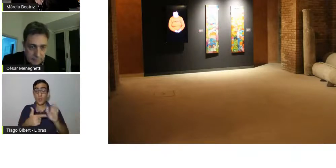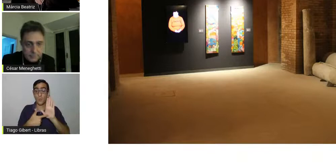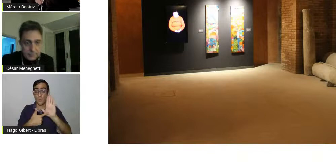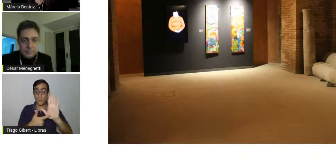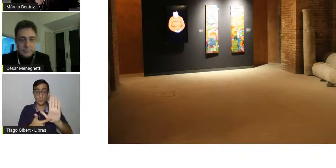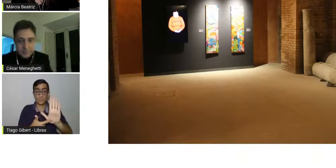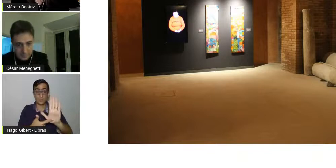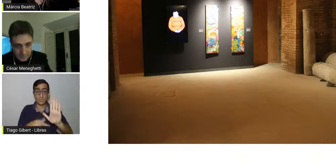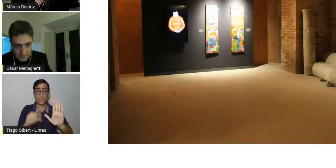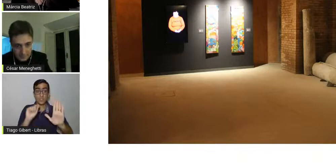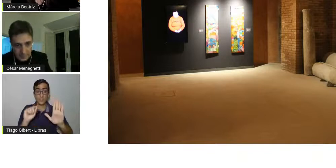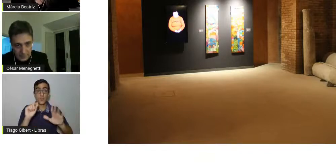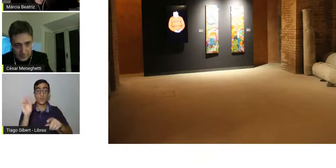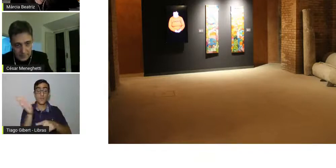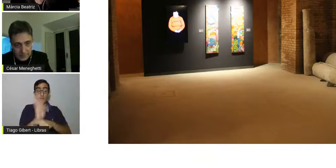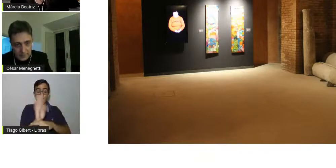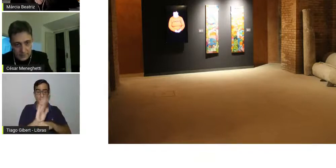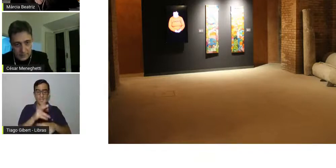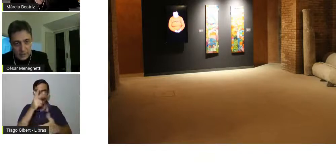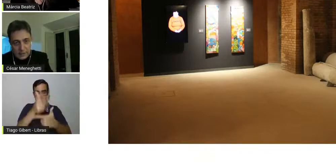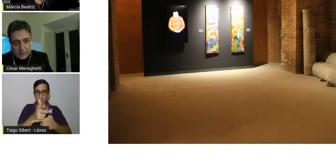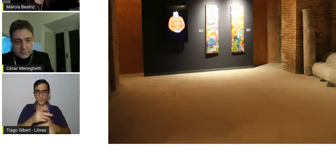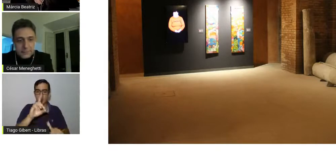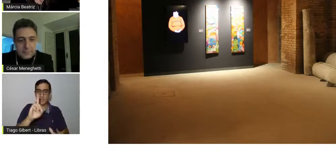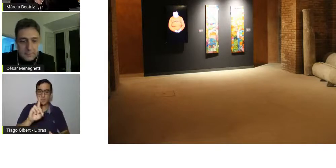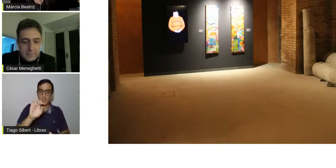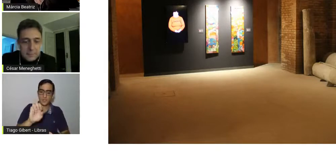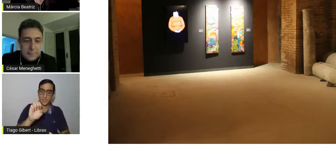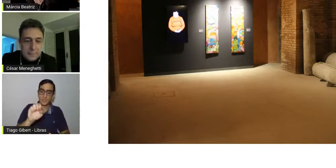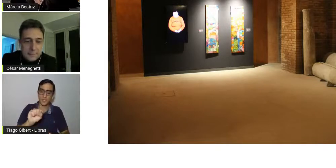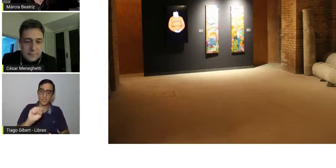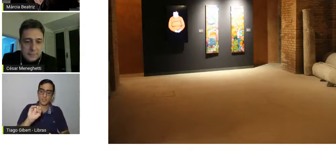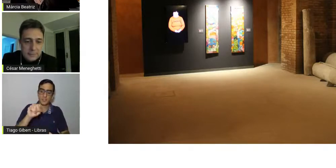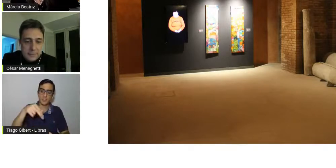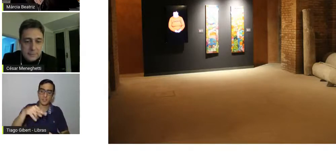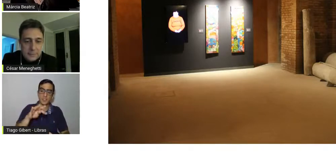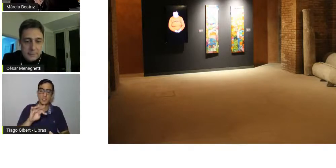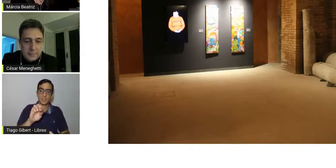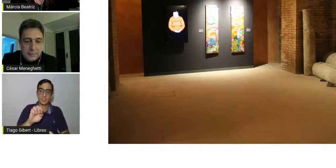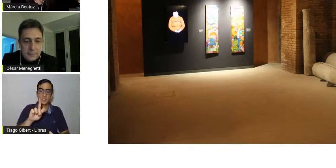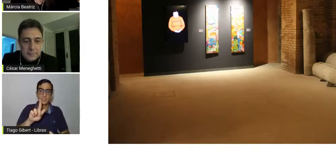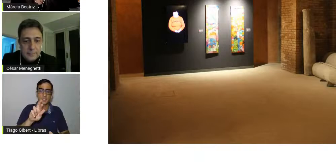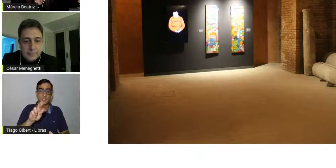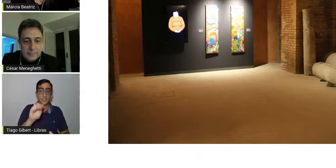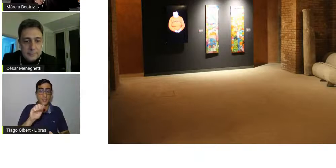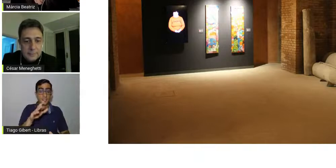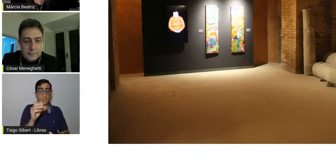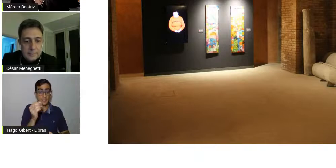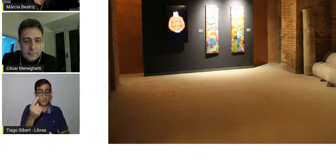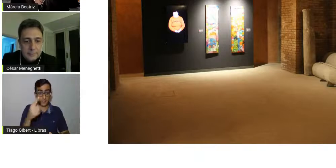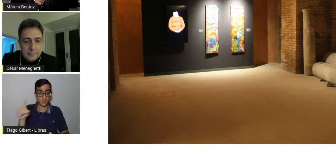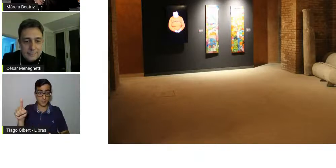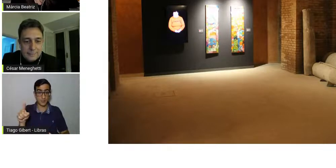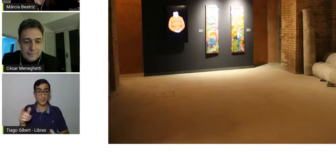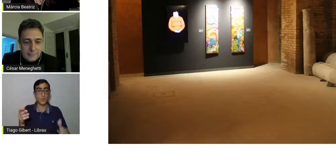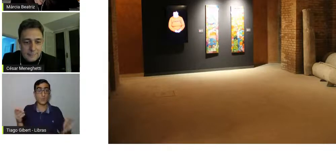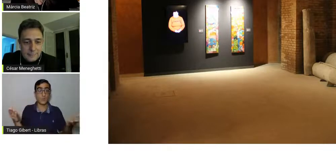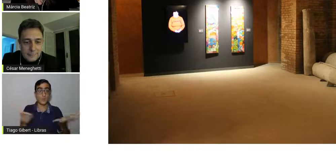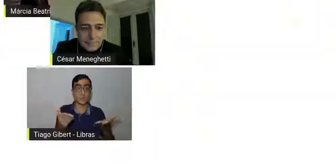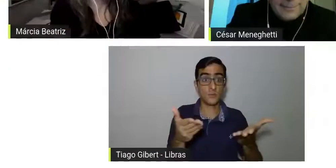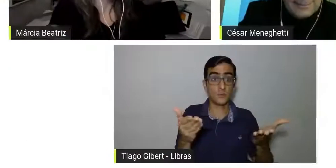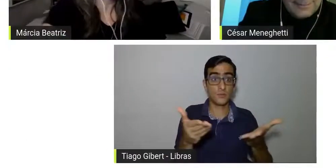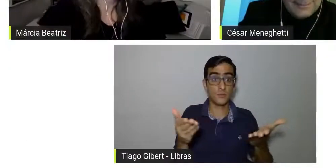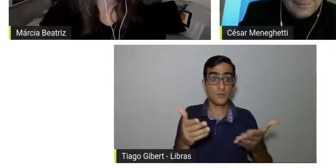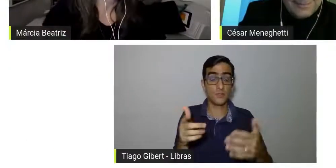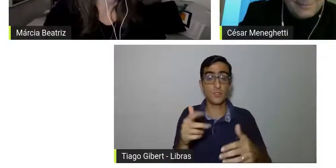vídeo desintegração, porque o Quarentine, o Quarentena Loop que a gente ia apresentar hoje, a gente